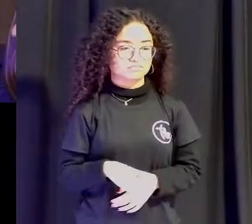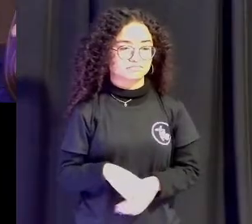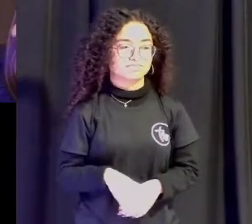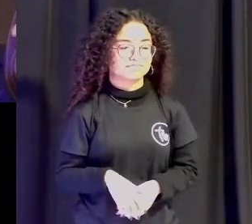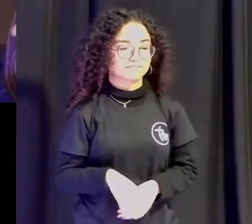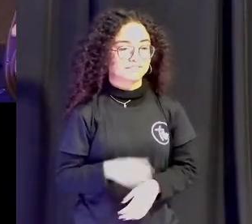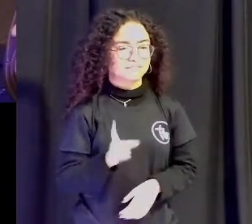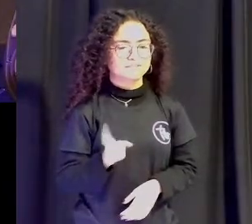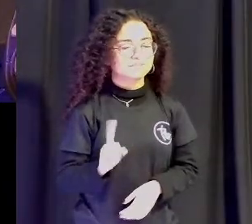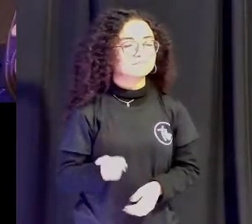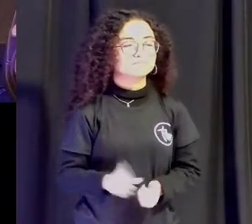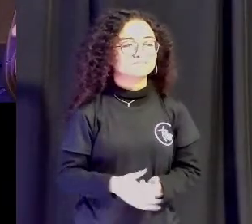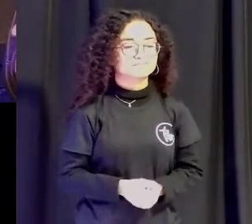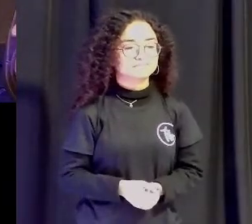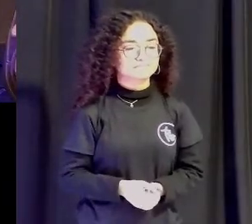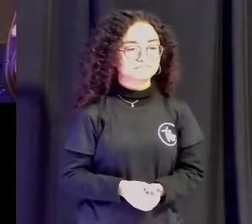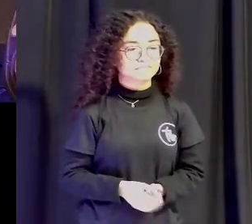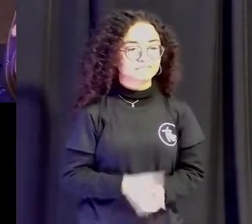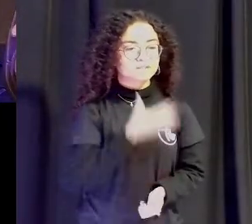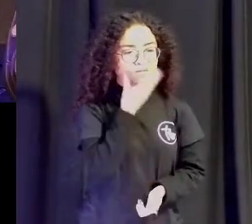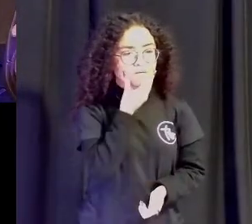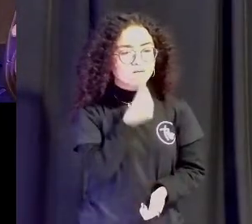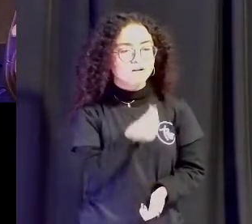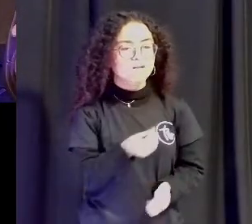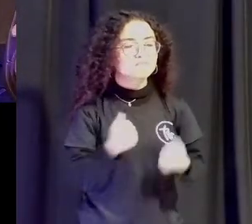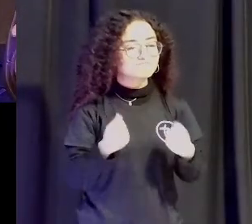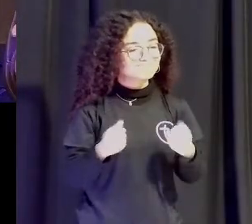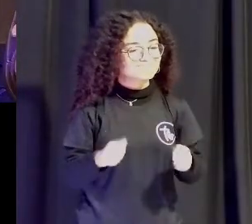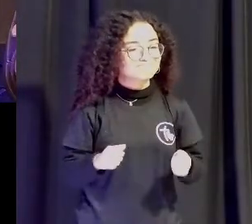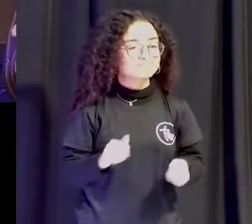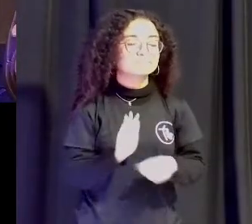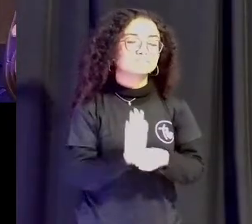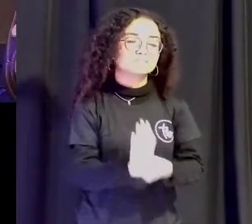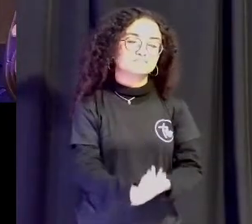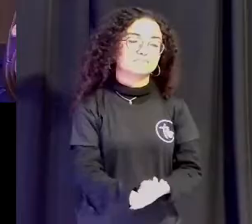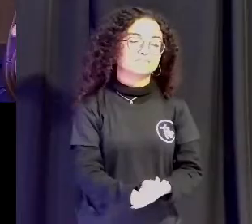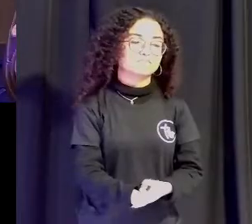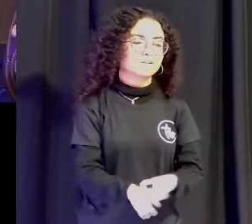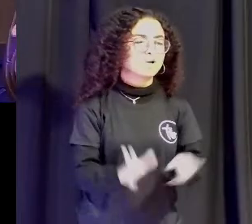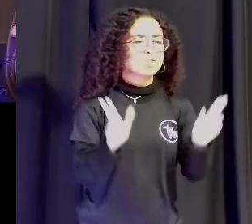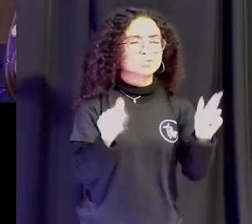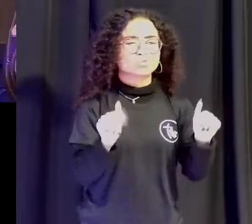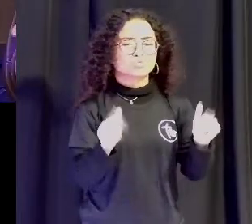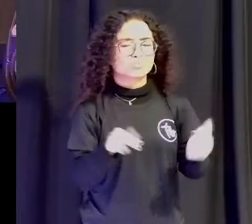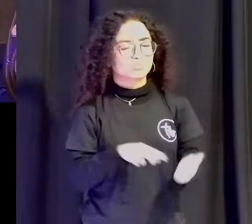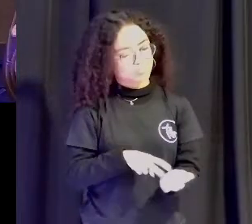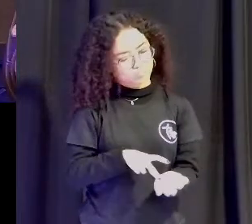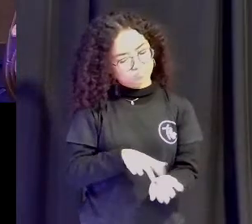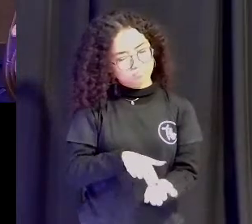Não! Aquele homem era paralítico, nunca tinha andado.